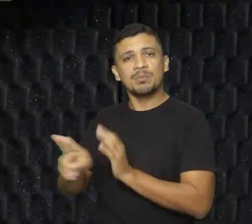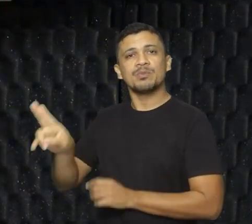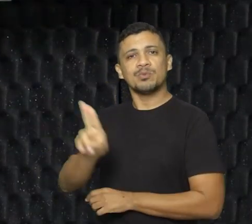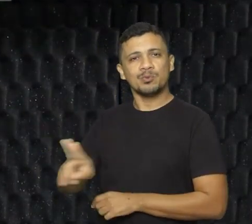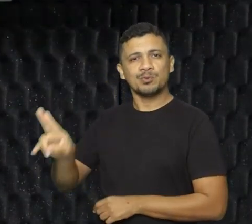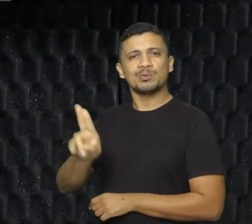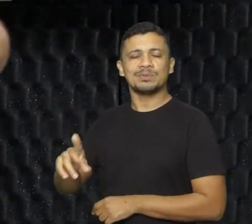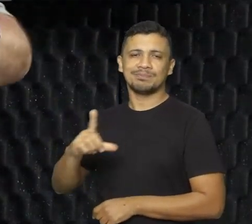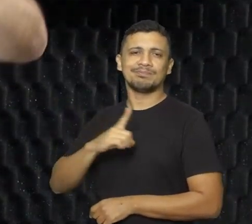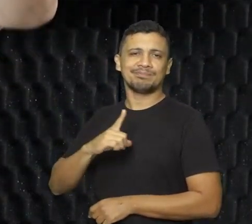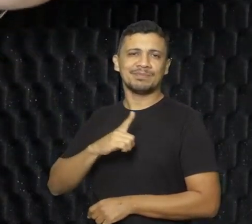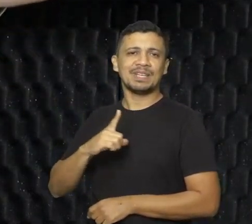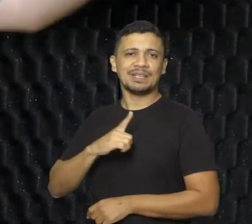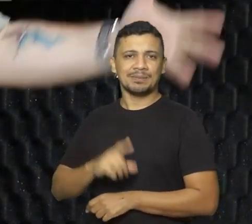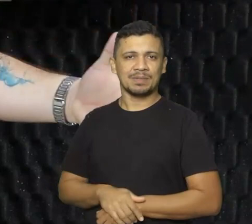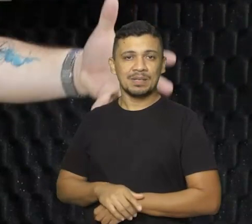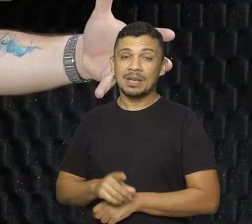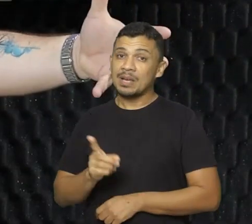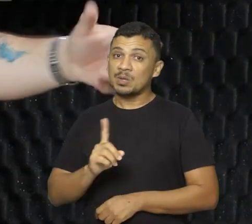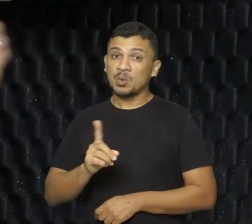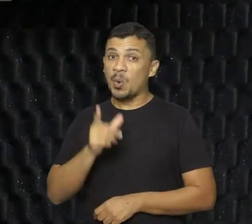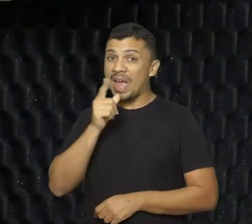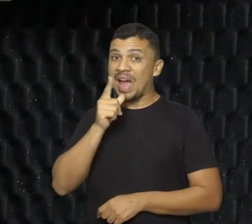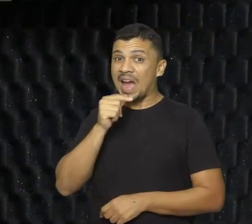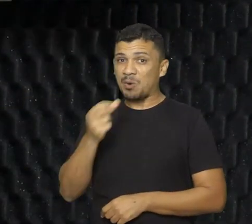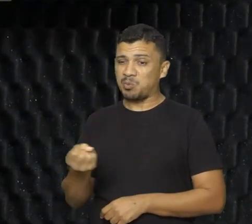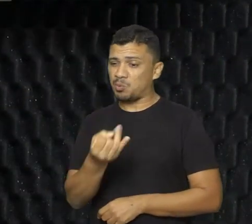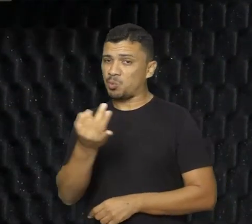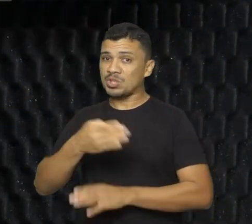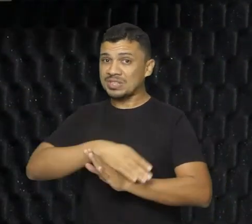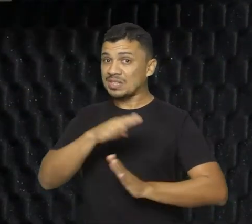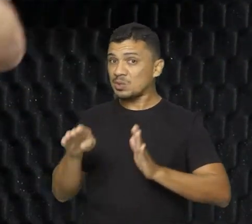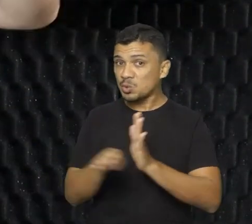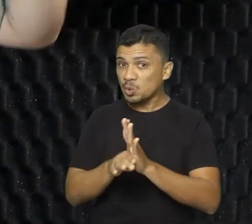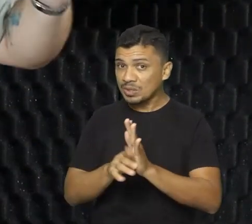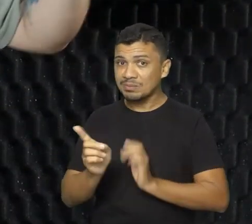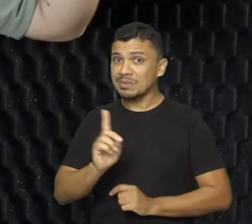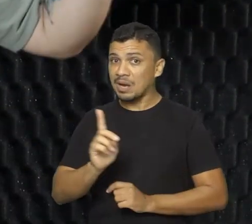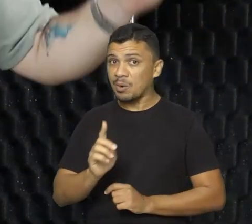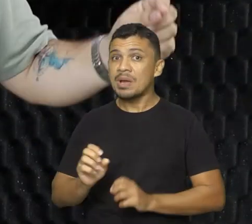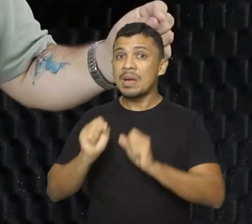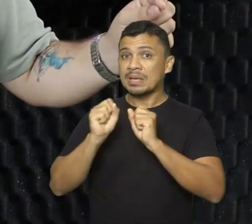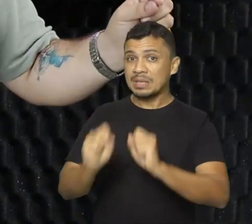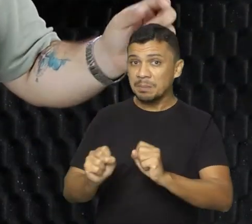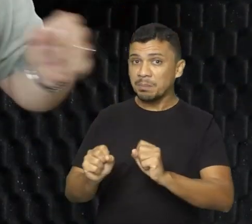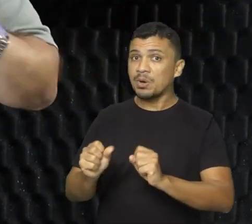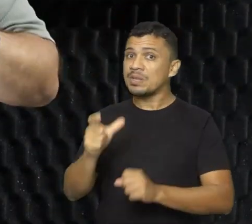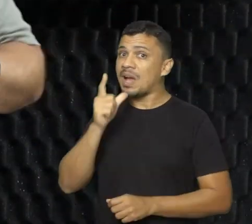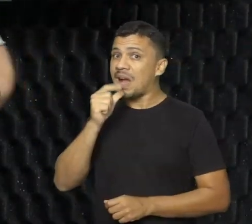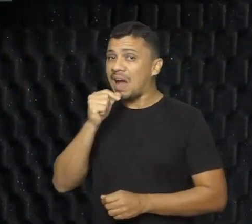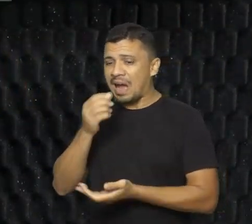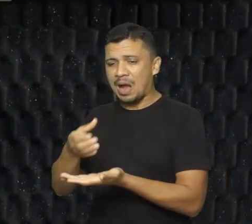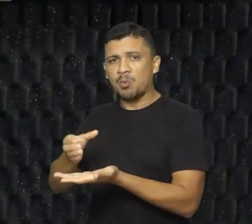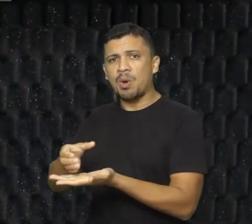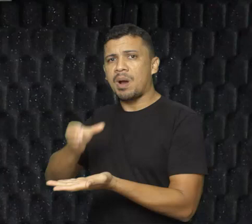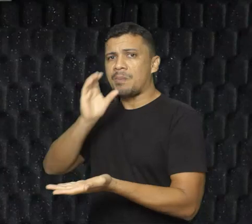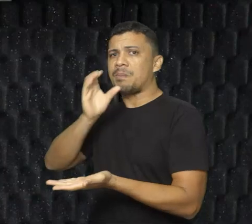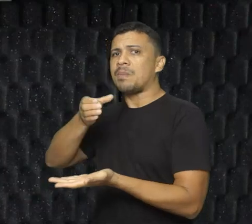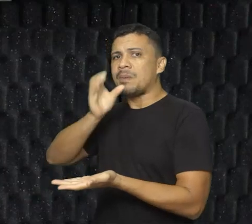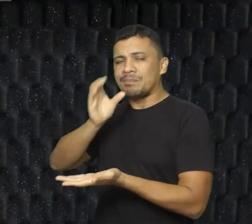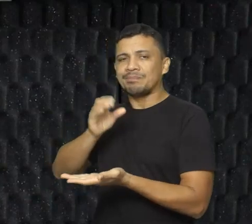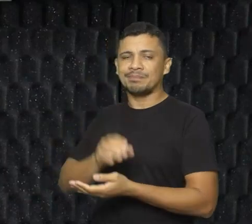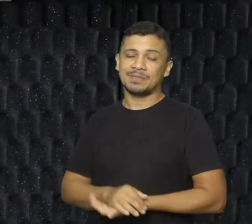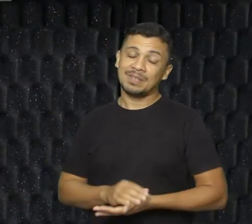disponível. Não é a quantidade total da água, é a quantidade de água que pode ser consumida. E com isso, a letra